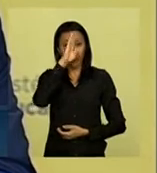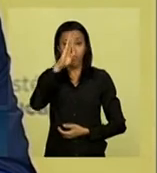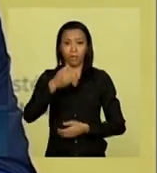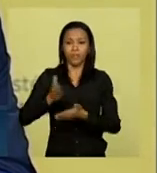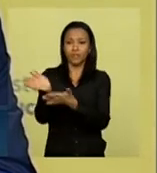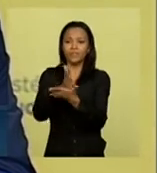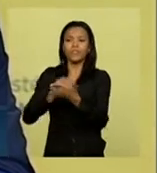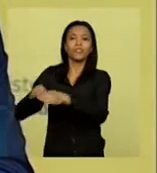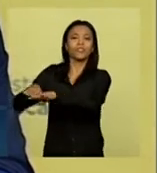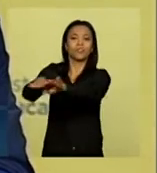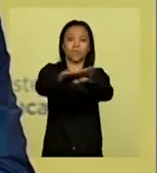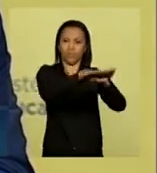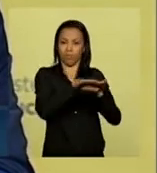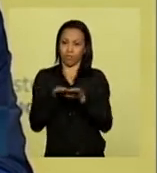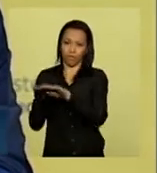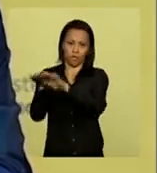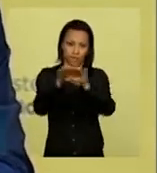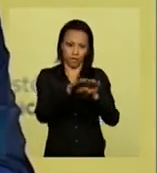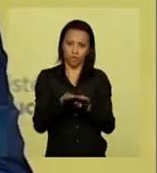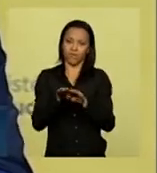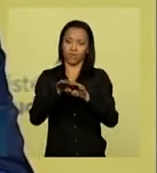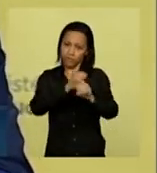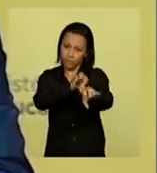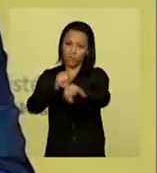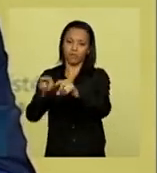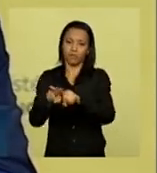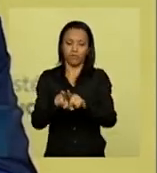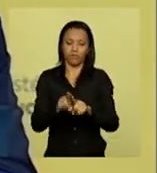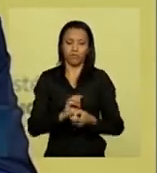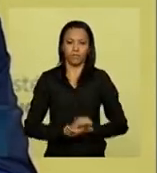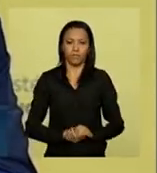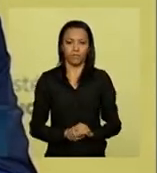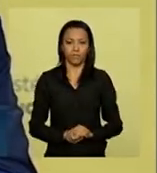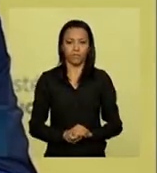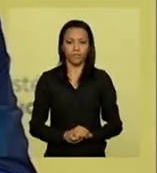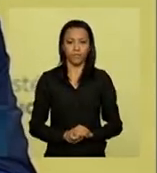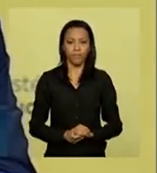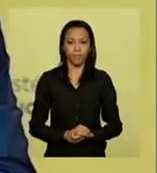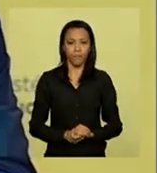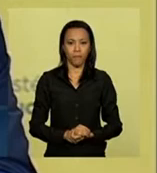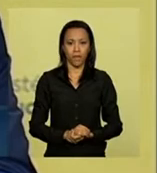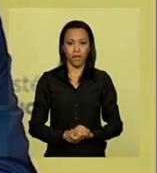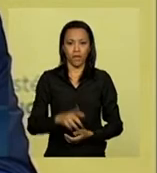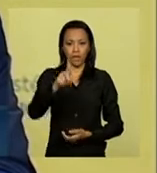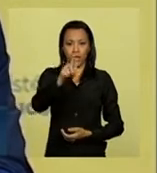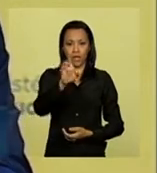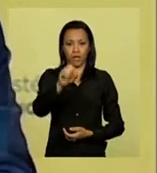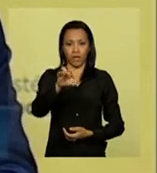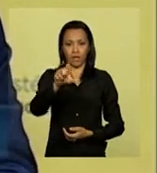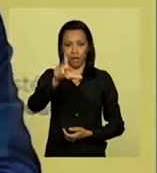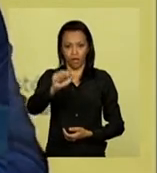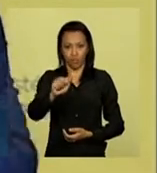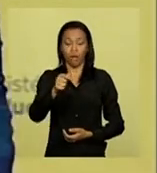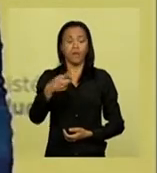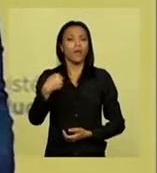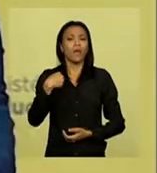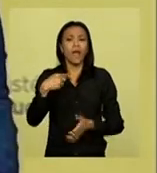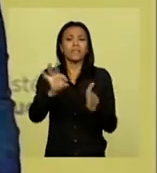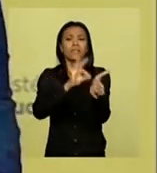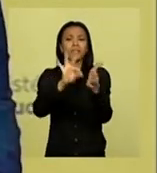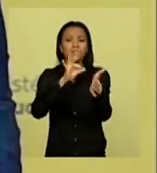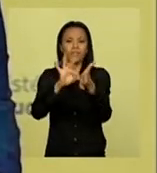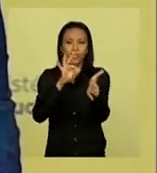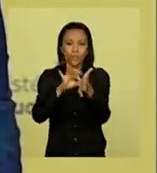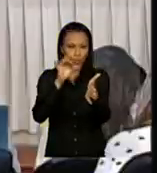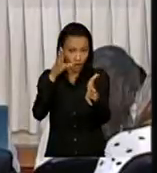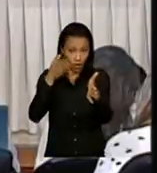distribuir renda riqueza poder é de sobre educação E foi neste Gabriela da Rede Amazônica as inscrições